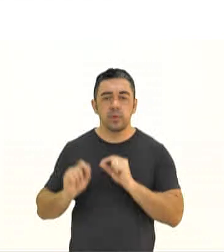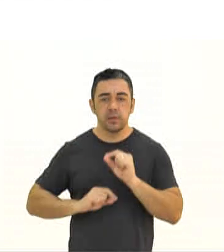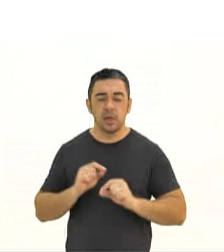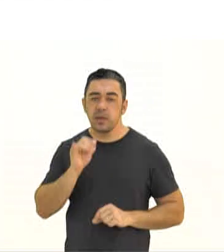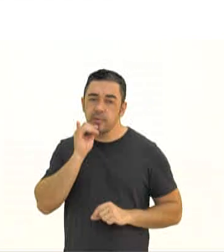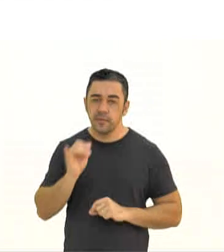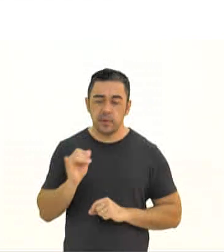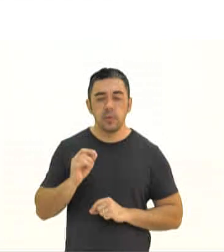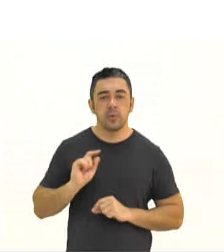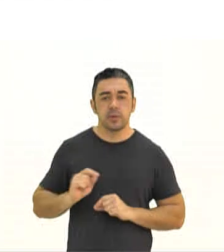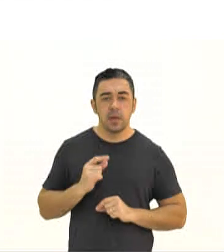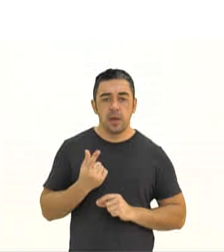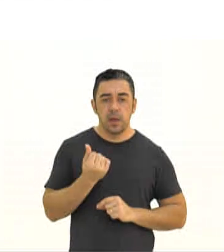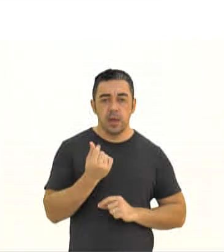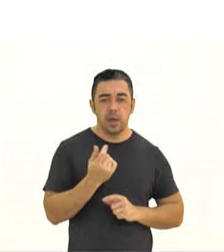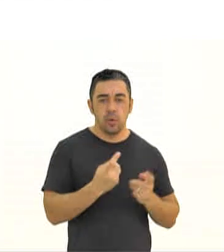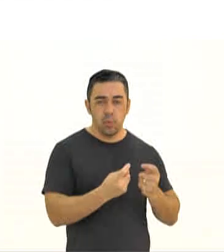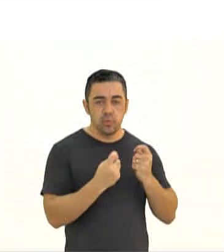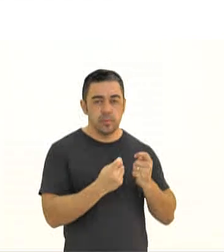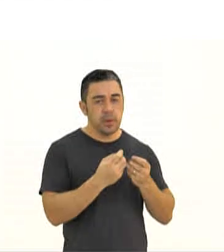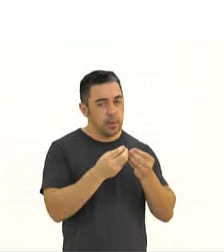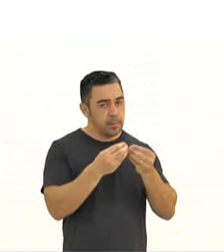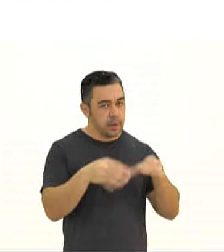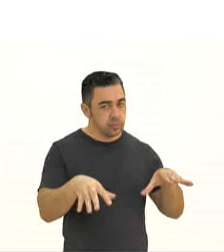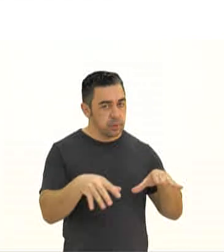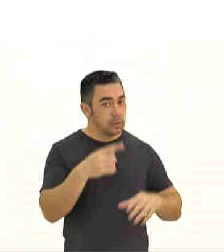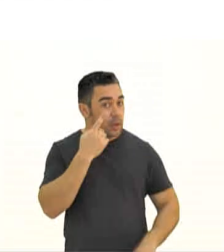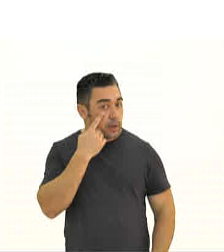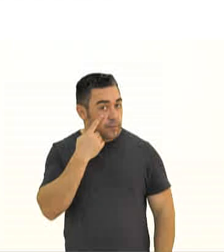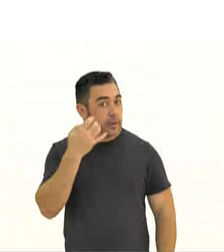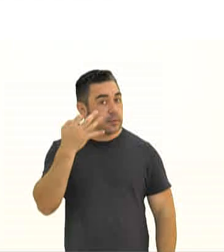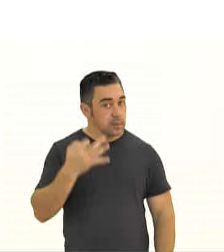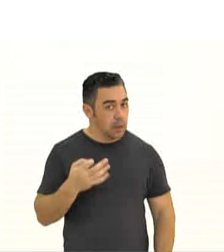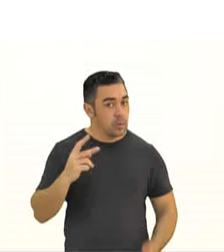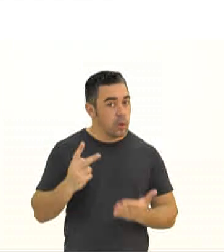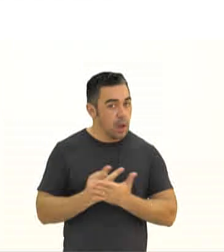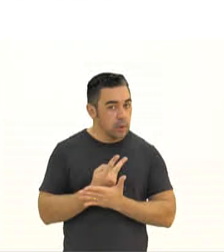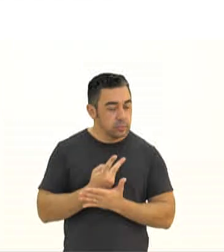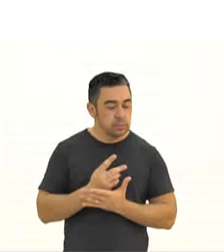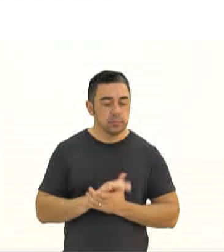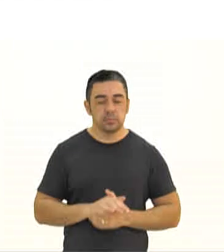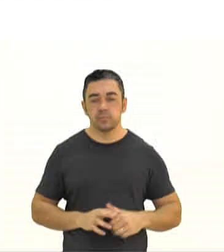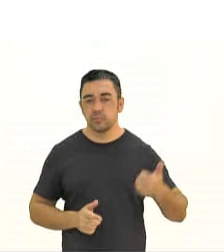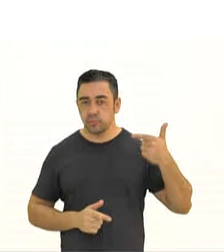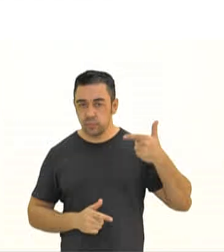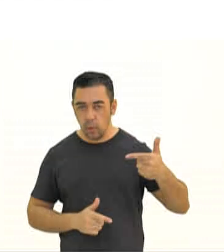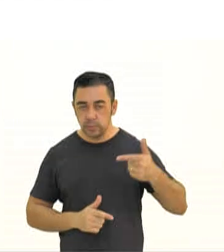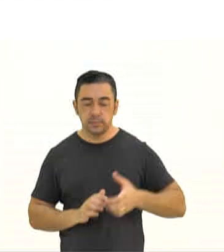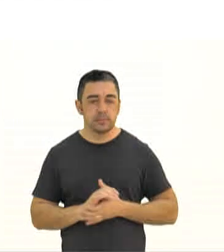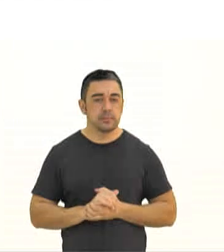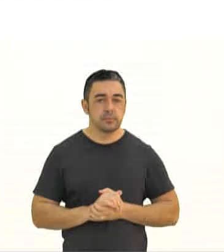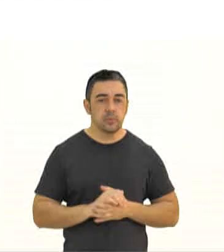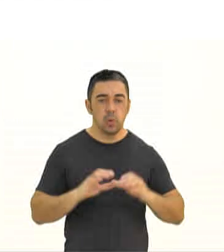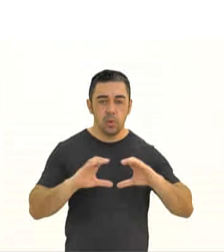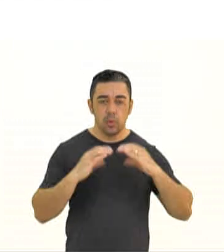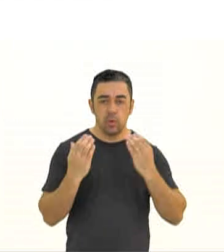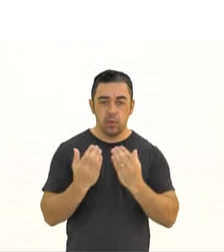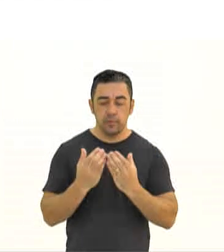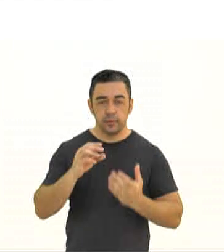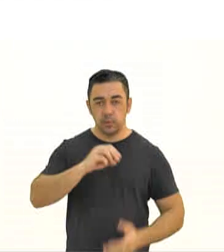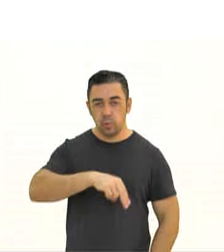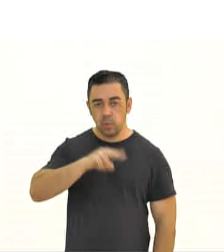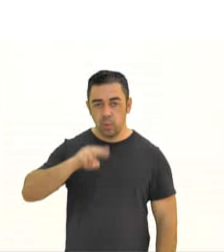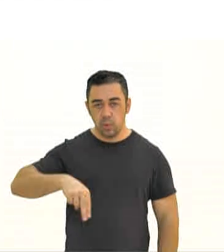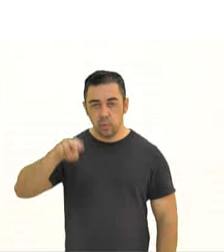de que sua economia seria prejudicada. Tem que ver se essa está certa ou está errada. Número 2, a Conferência da ONU sobre